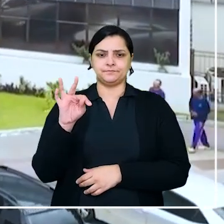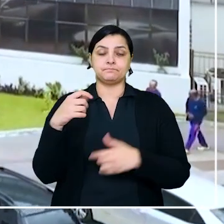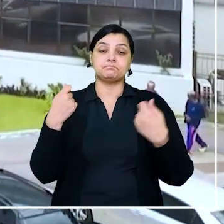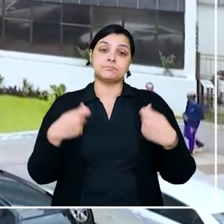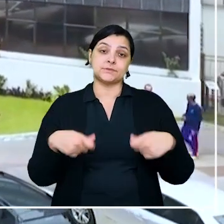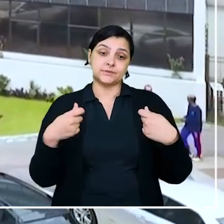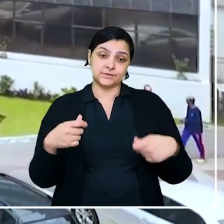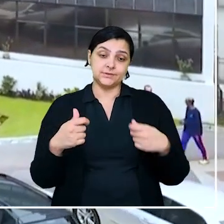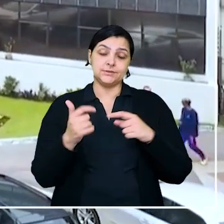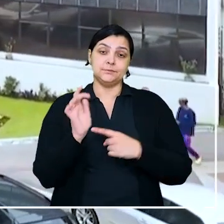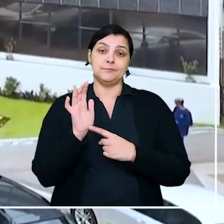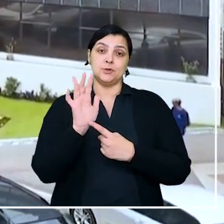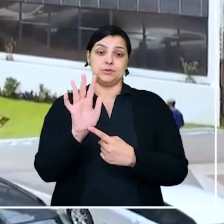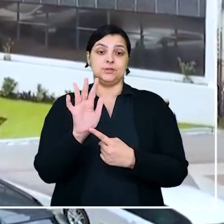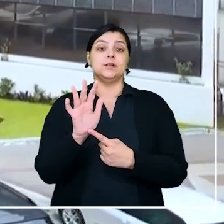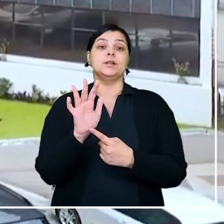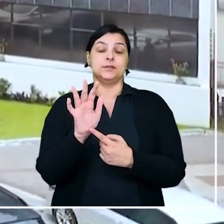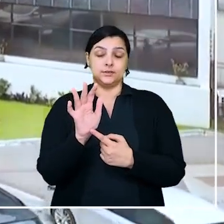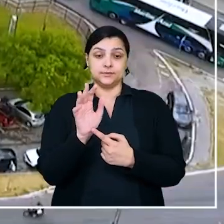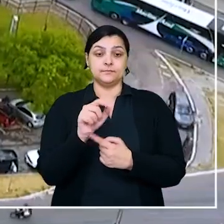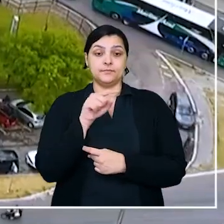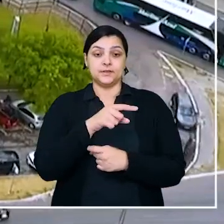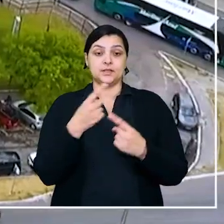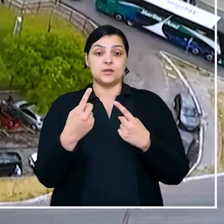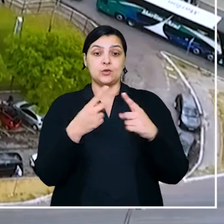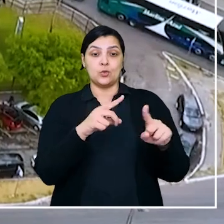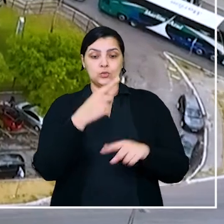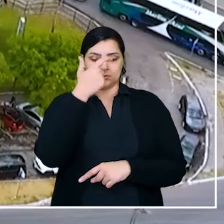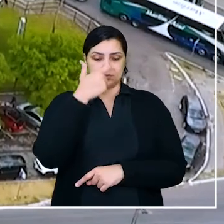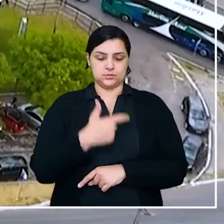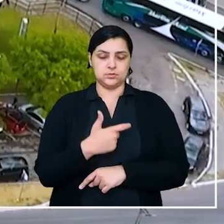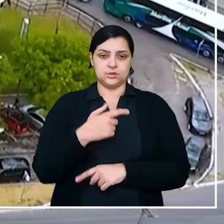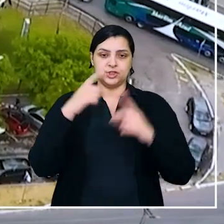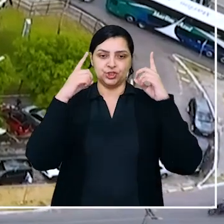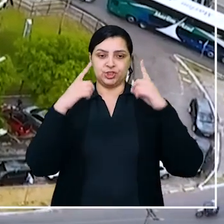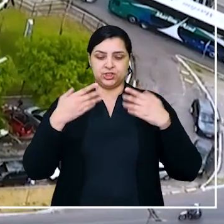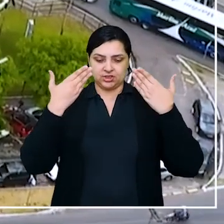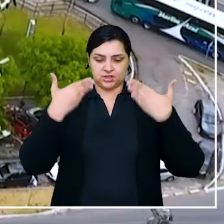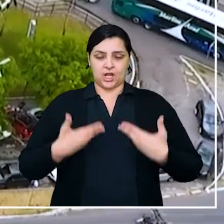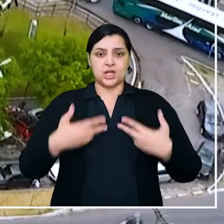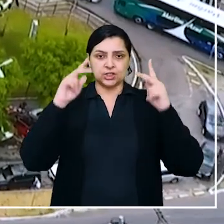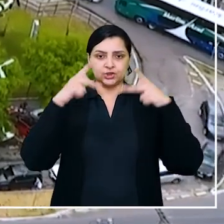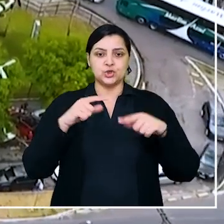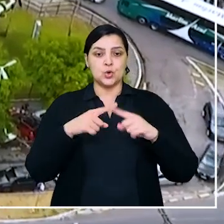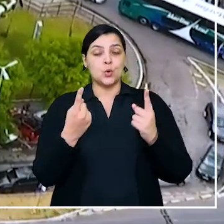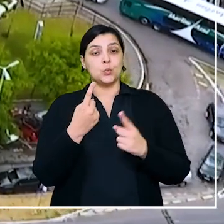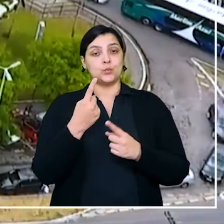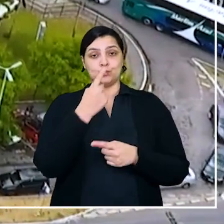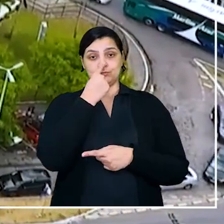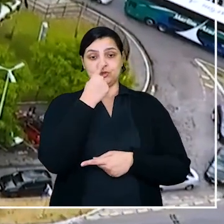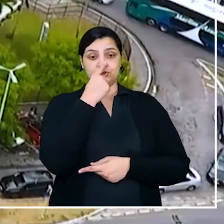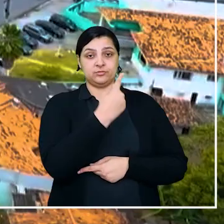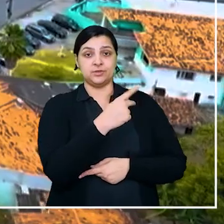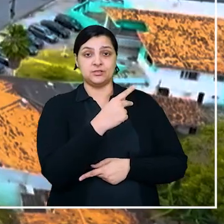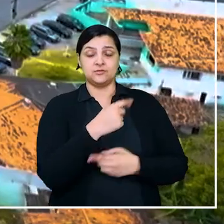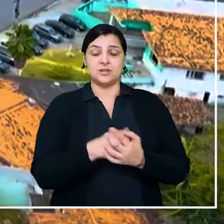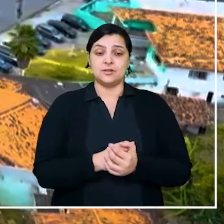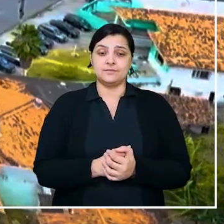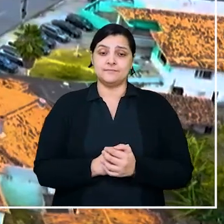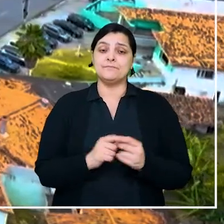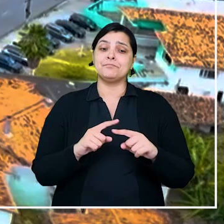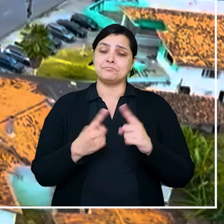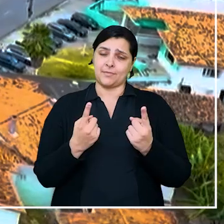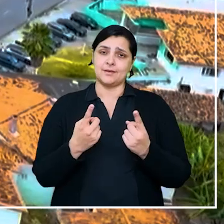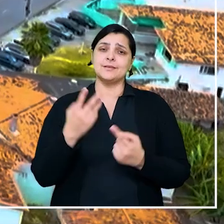seria necessário demonstrar que a situação violou a honra, a dignidade ou a intimidade da vendedora. Embora